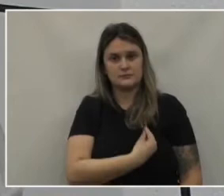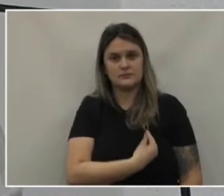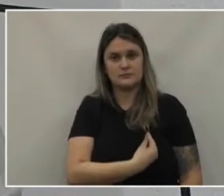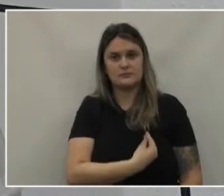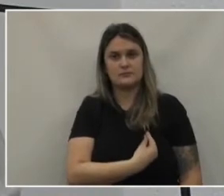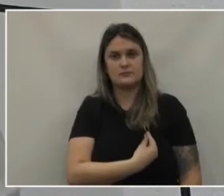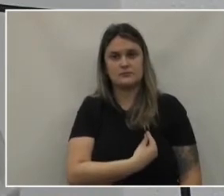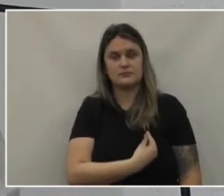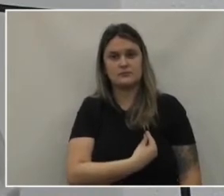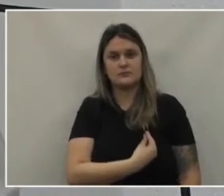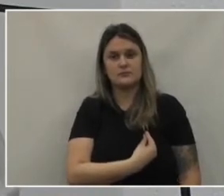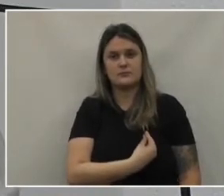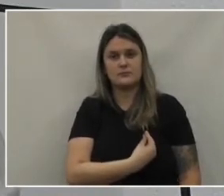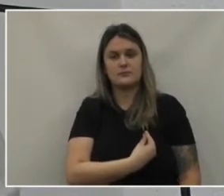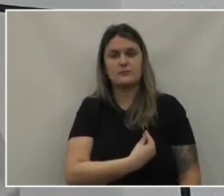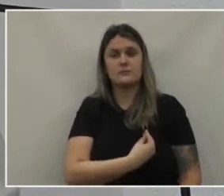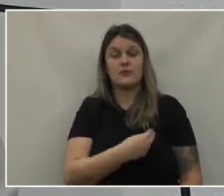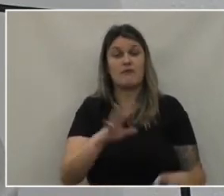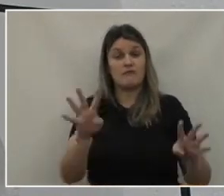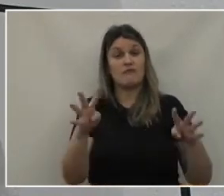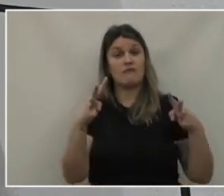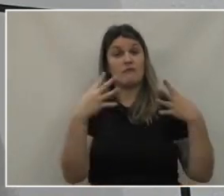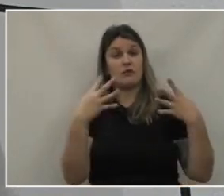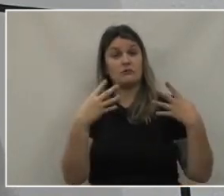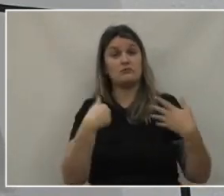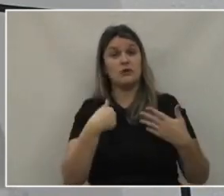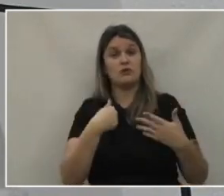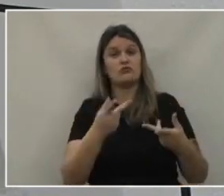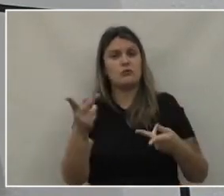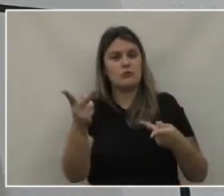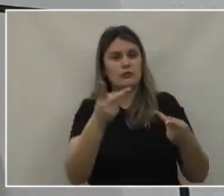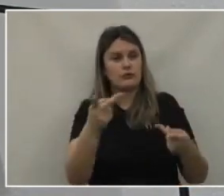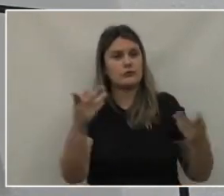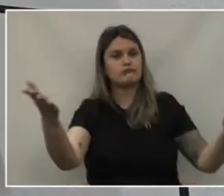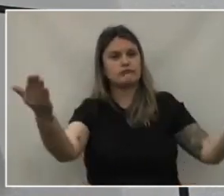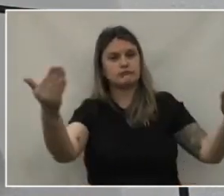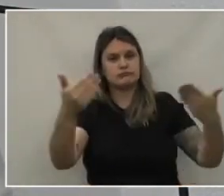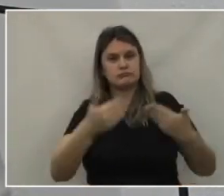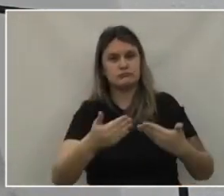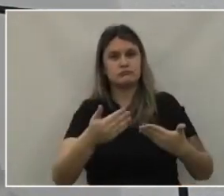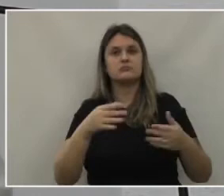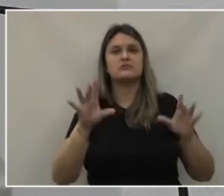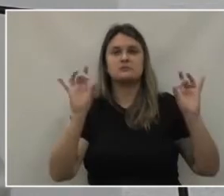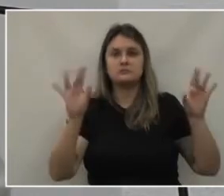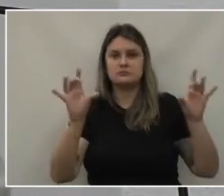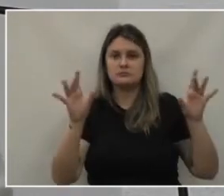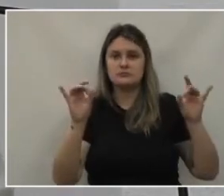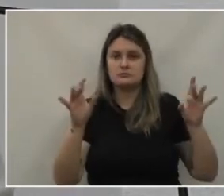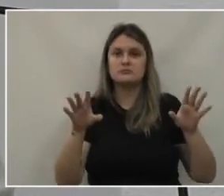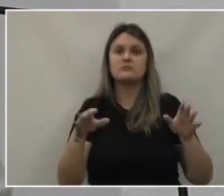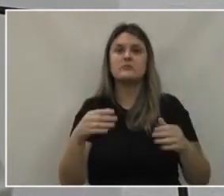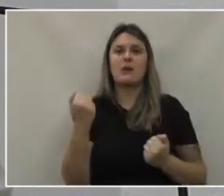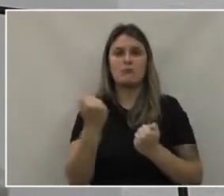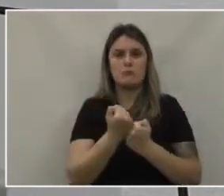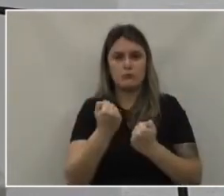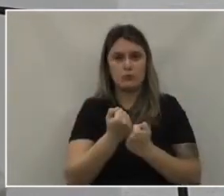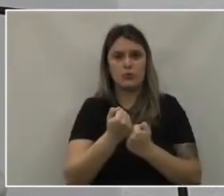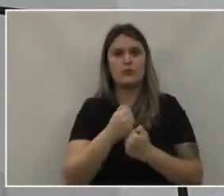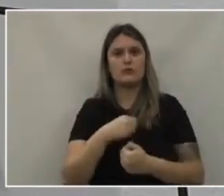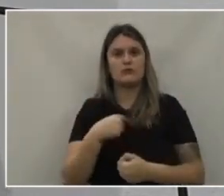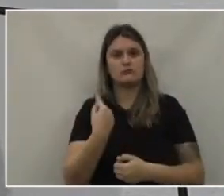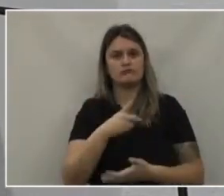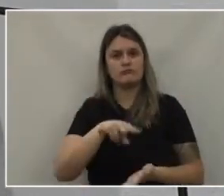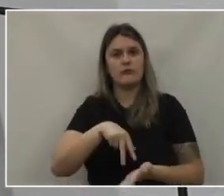que, vendo o convite, vieram prestigiar aqui e apoiar a nossa